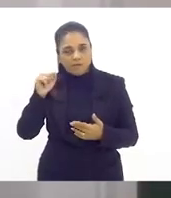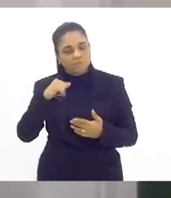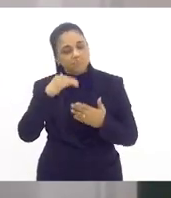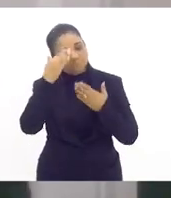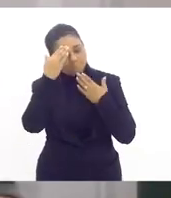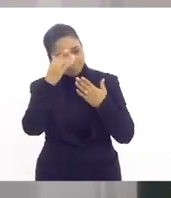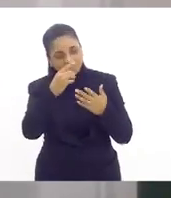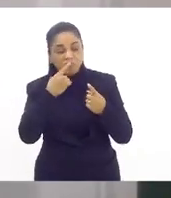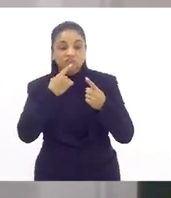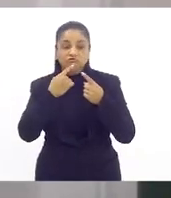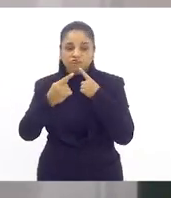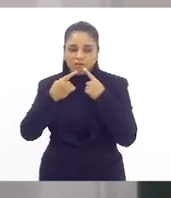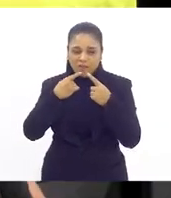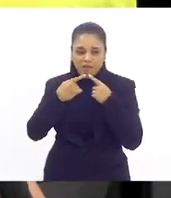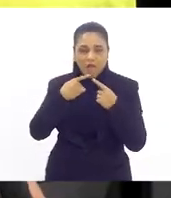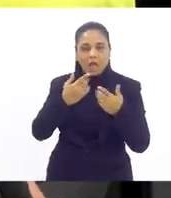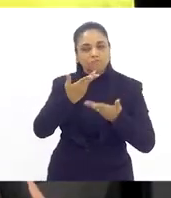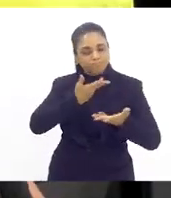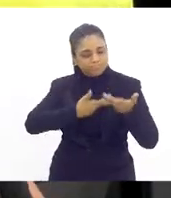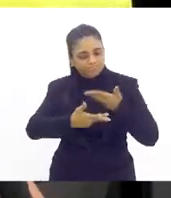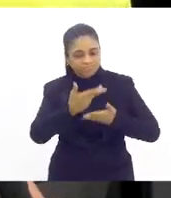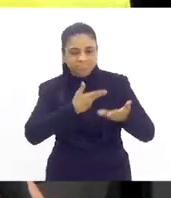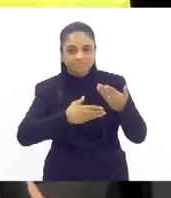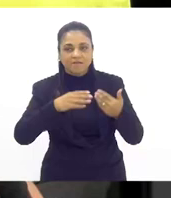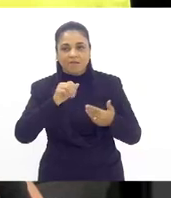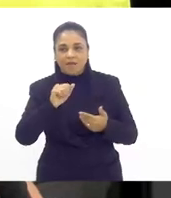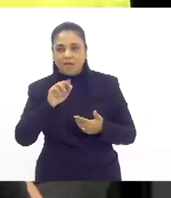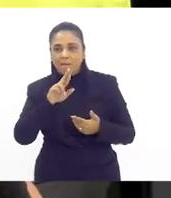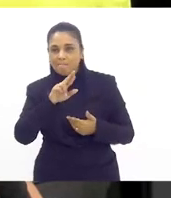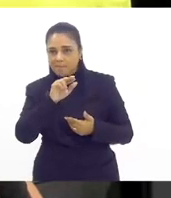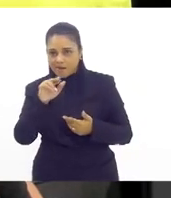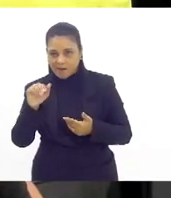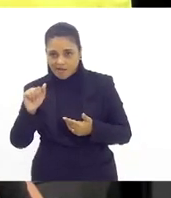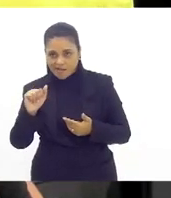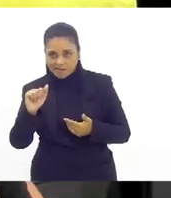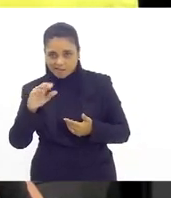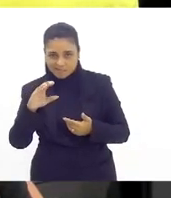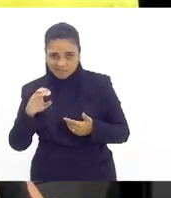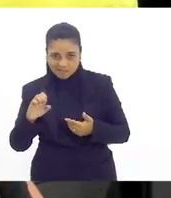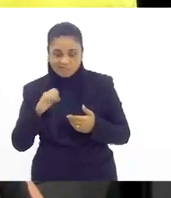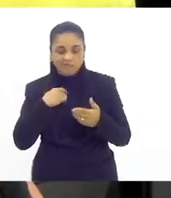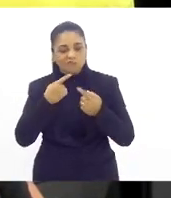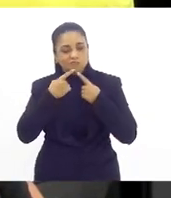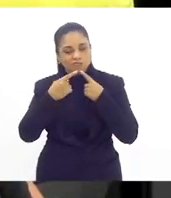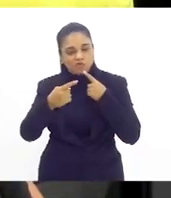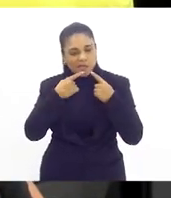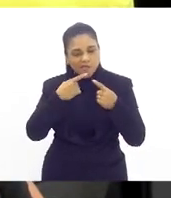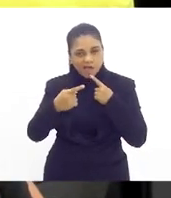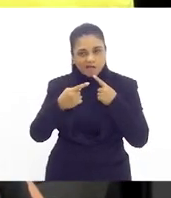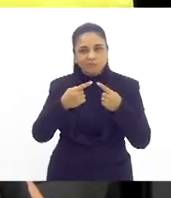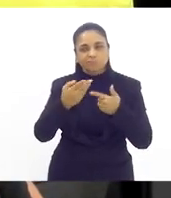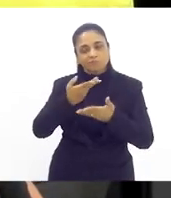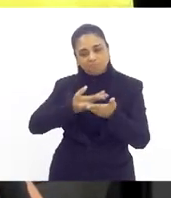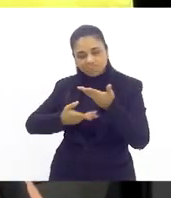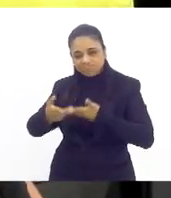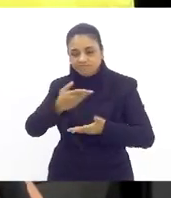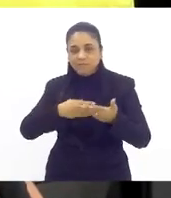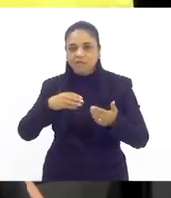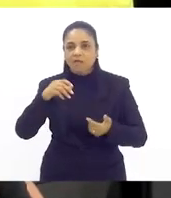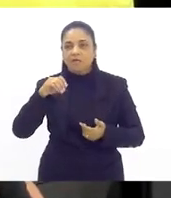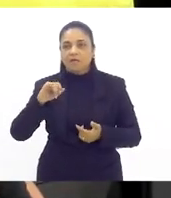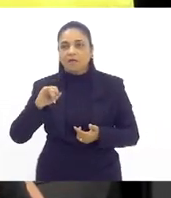incrível com a gente abrace não está atuando sozinha abraço tá em diálogo com a api